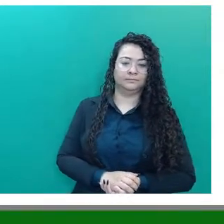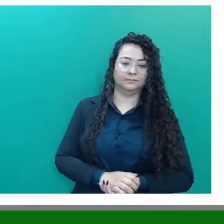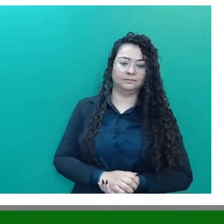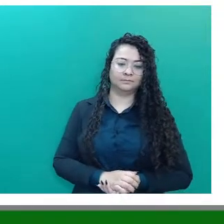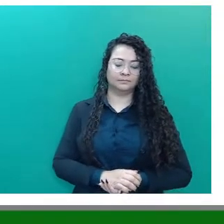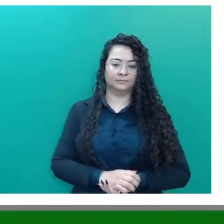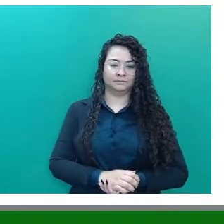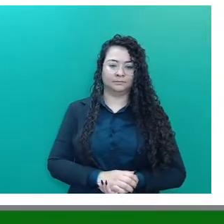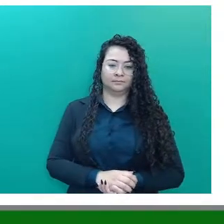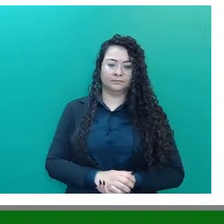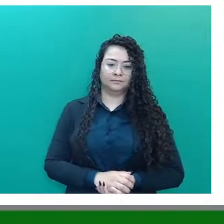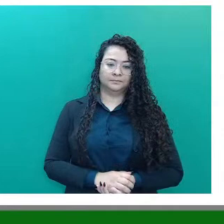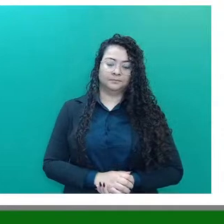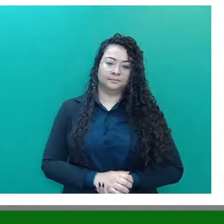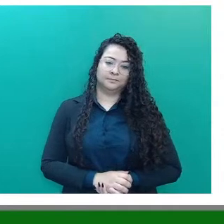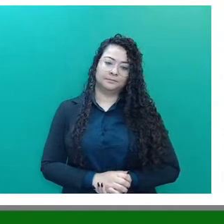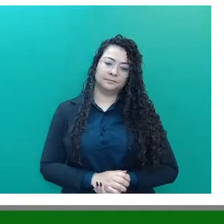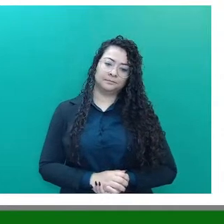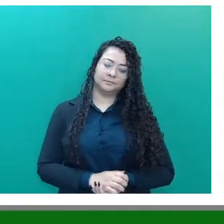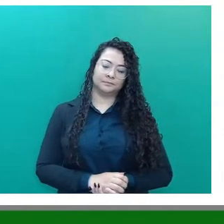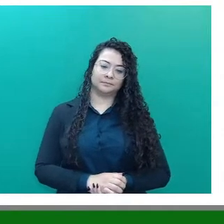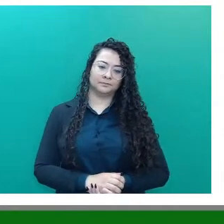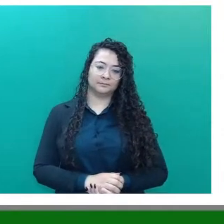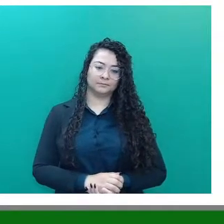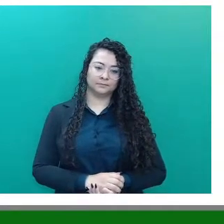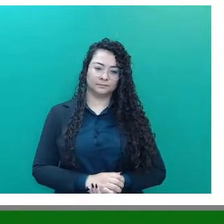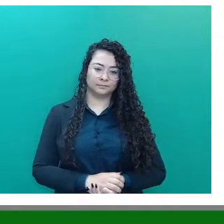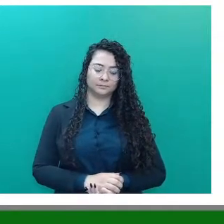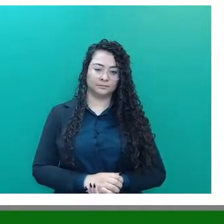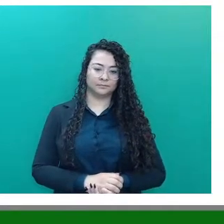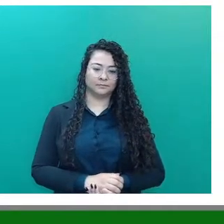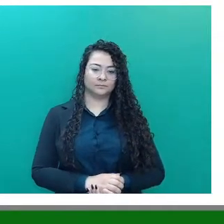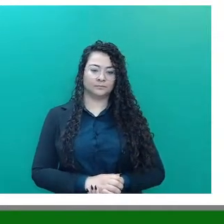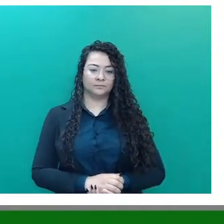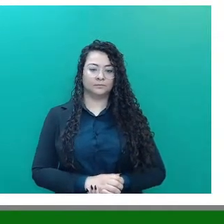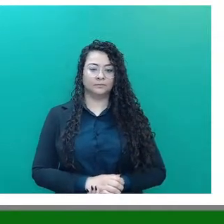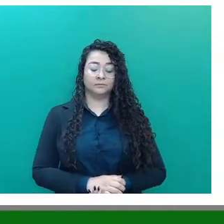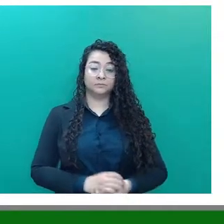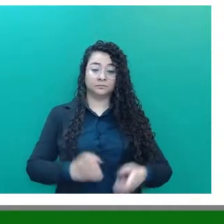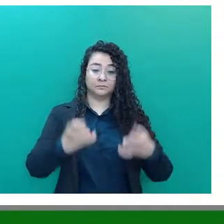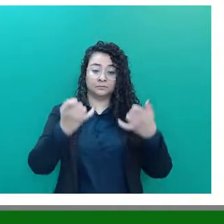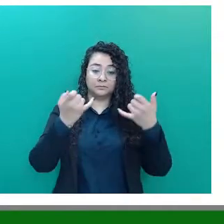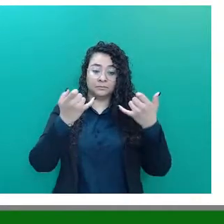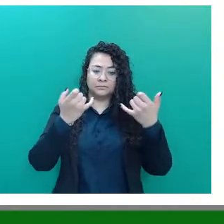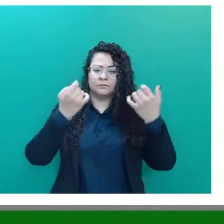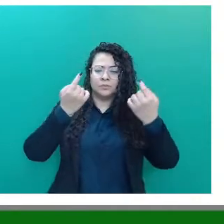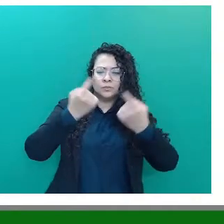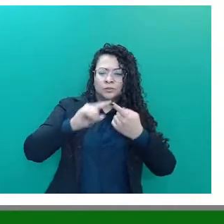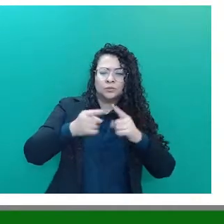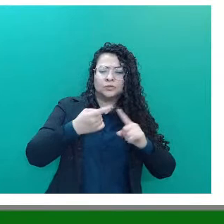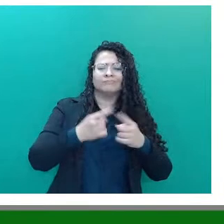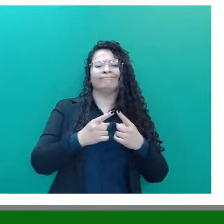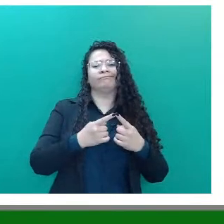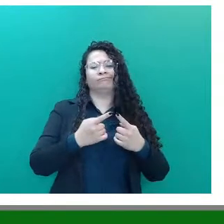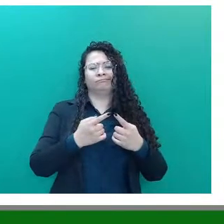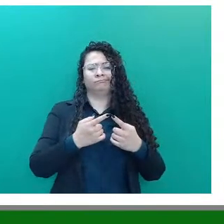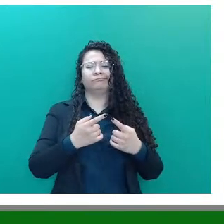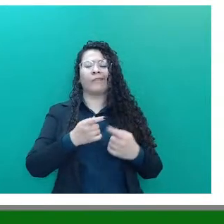Ali, quando você vai discutir a experiência e o perfil deles, que muitos ainda fazem o trabalho voluntário,